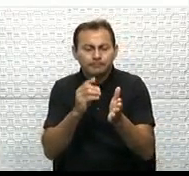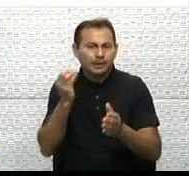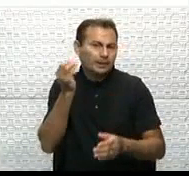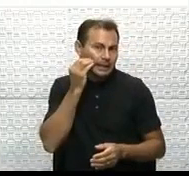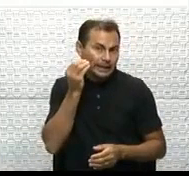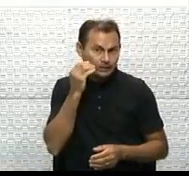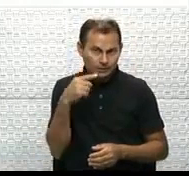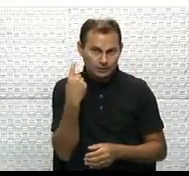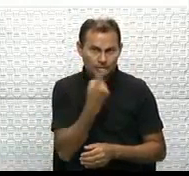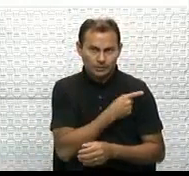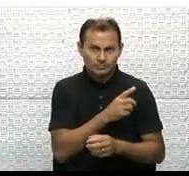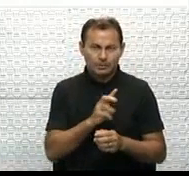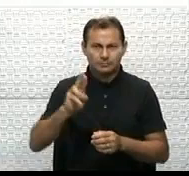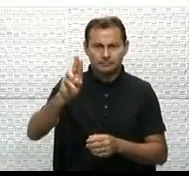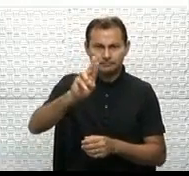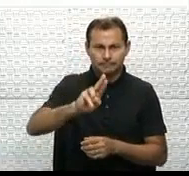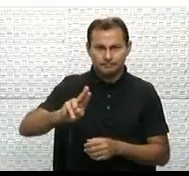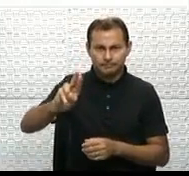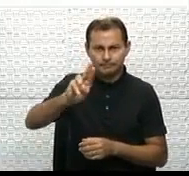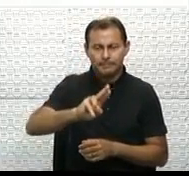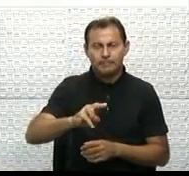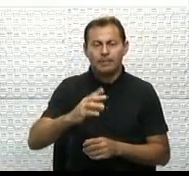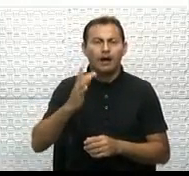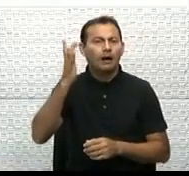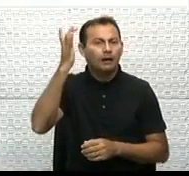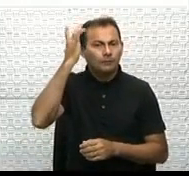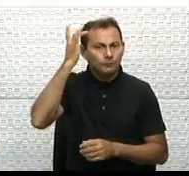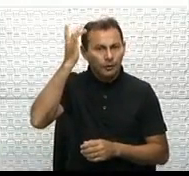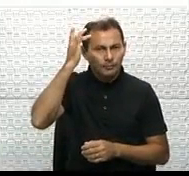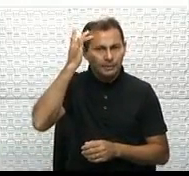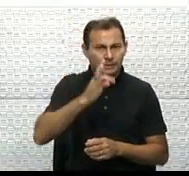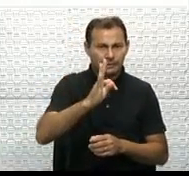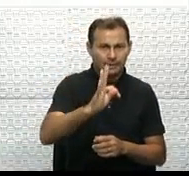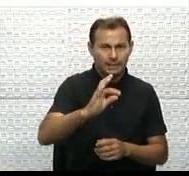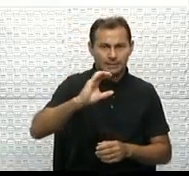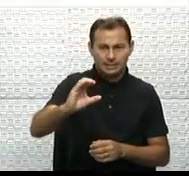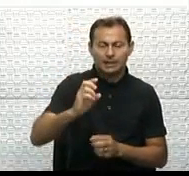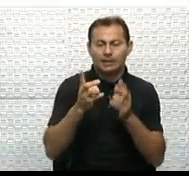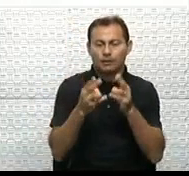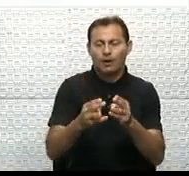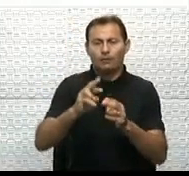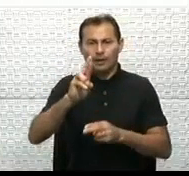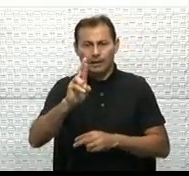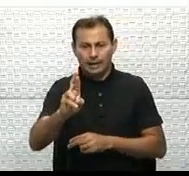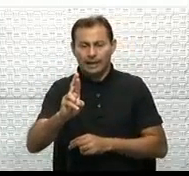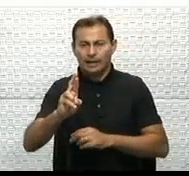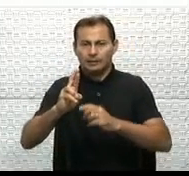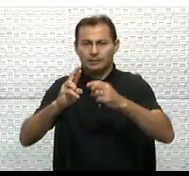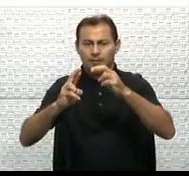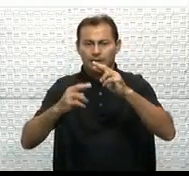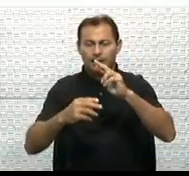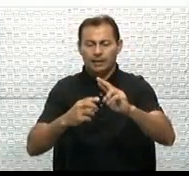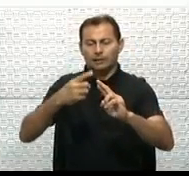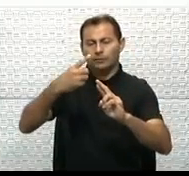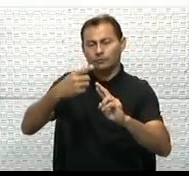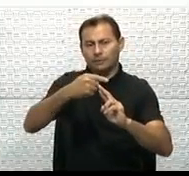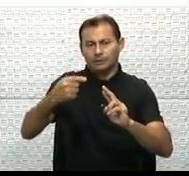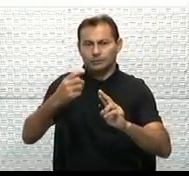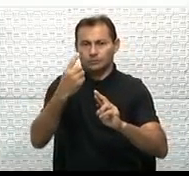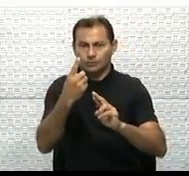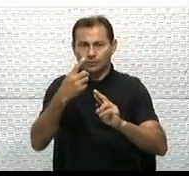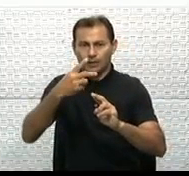Para tanto, nós vamos utilizar a fórmula de TC, que é igual a R sobre 1 menos R ao